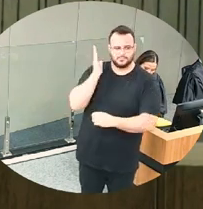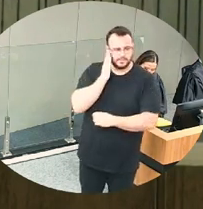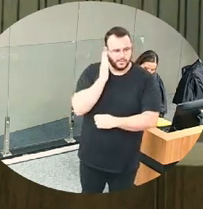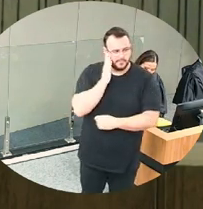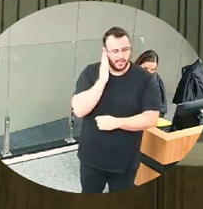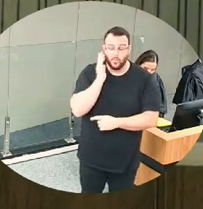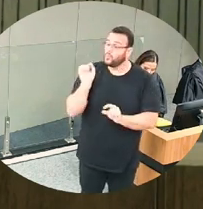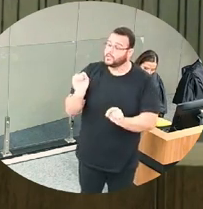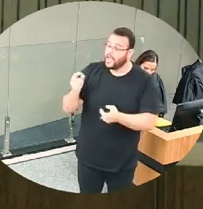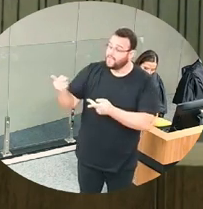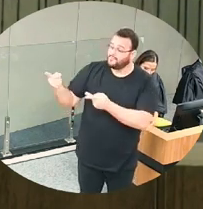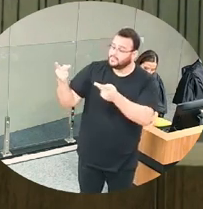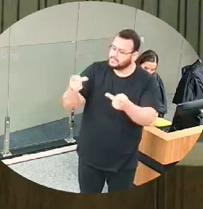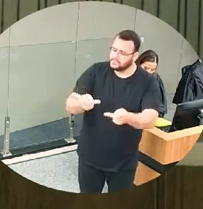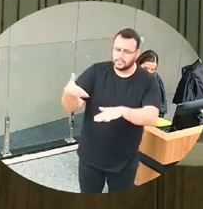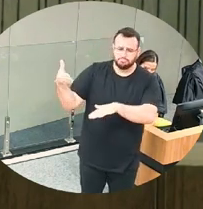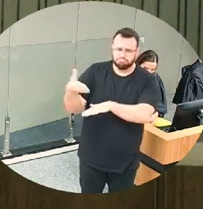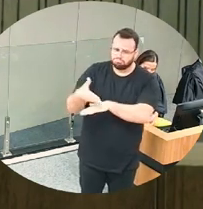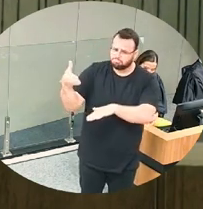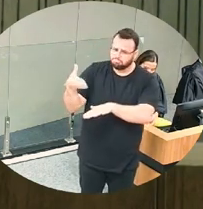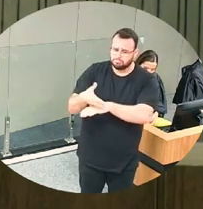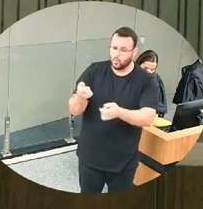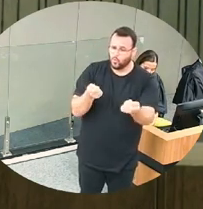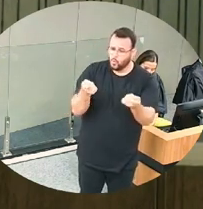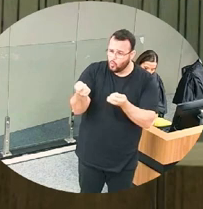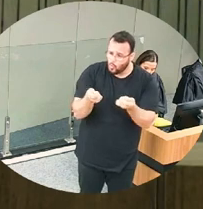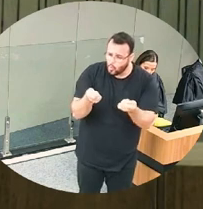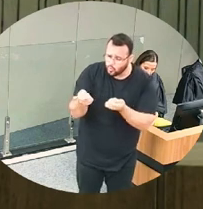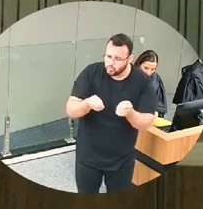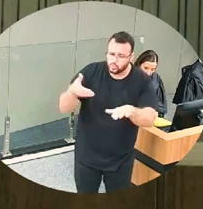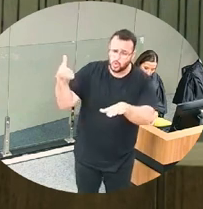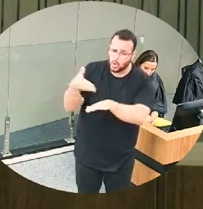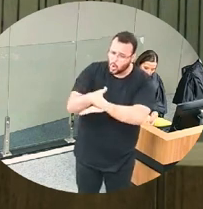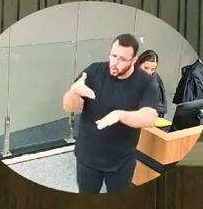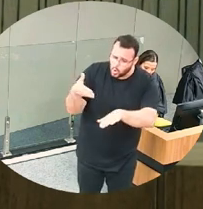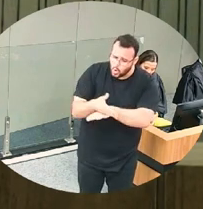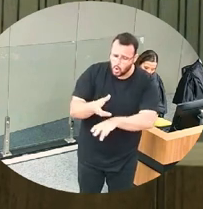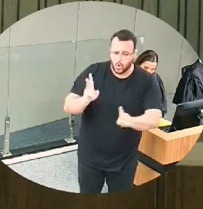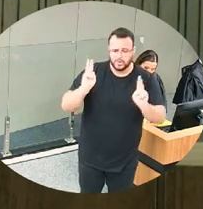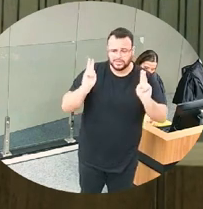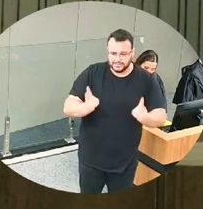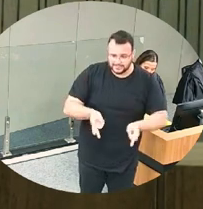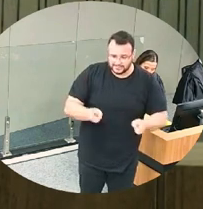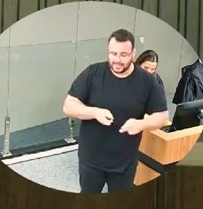com visitas regulares controles regulares e